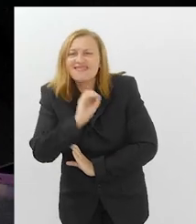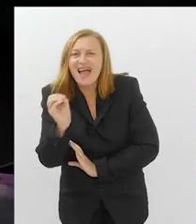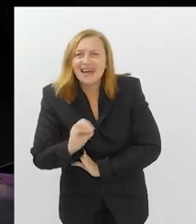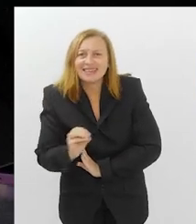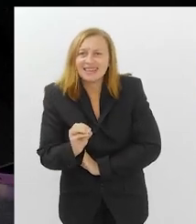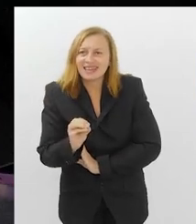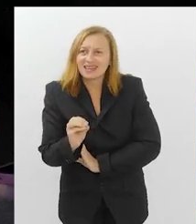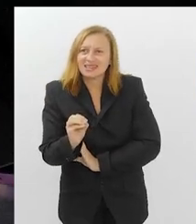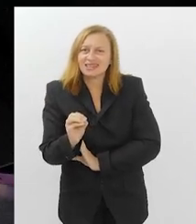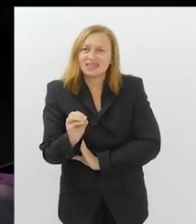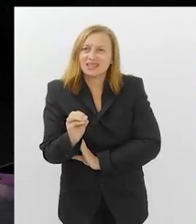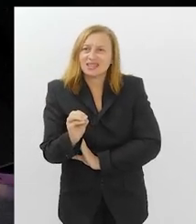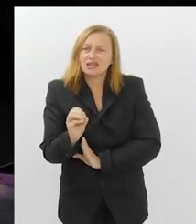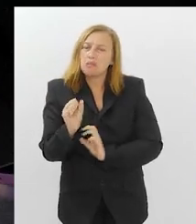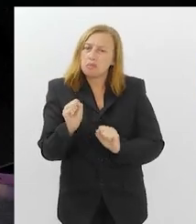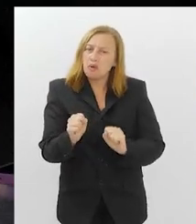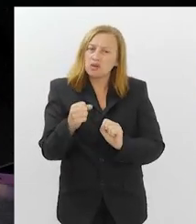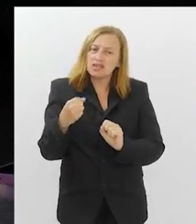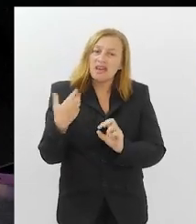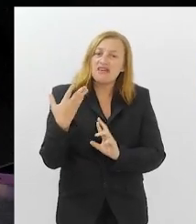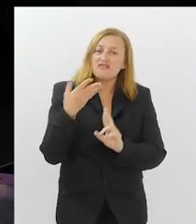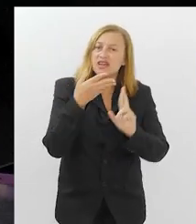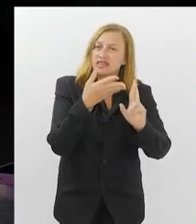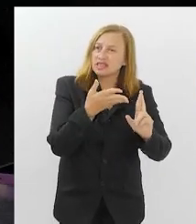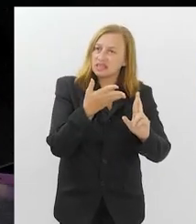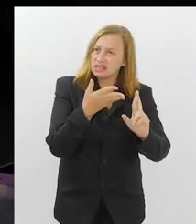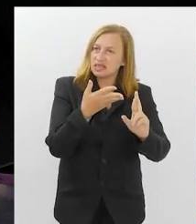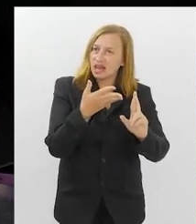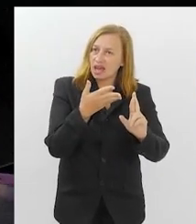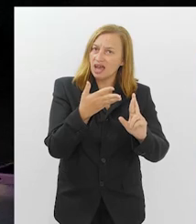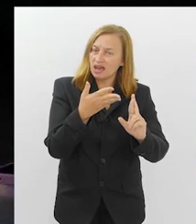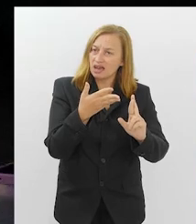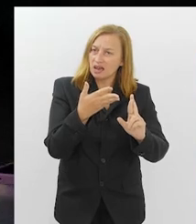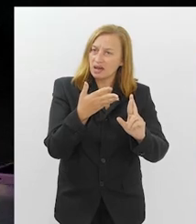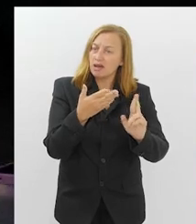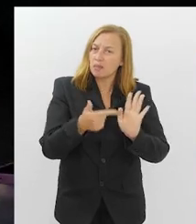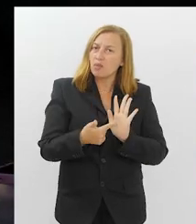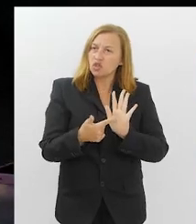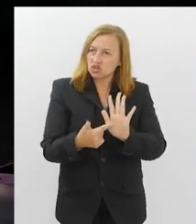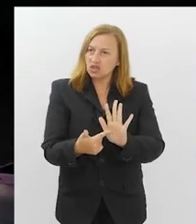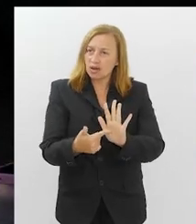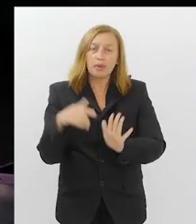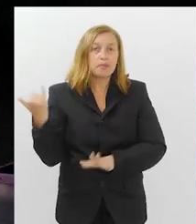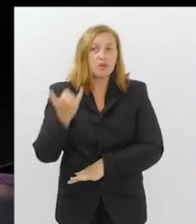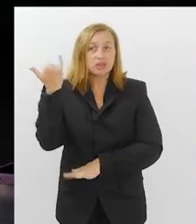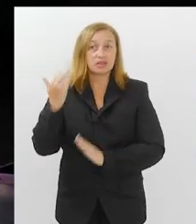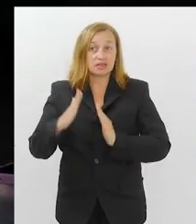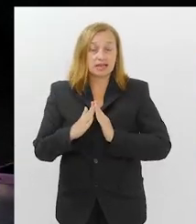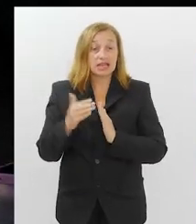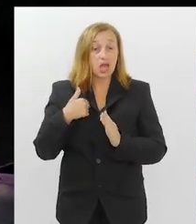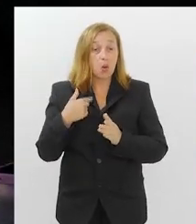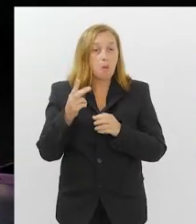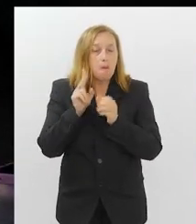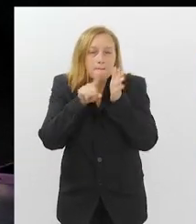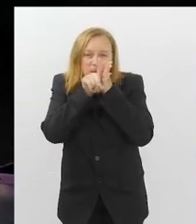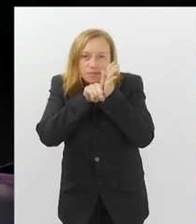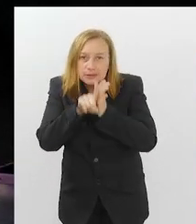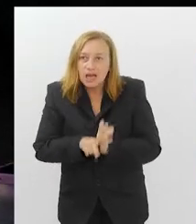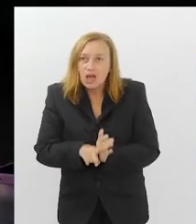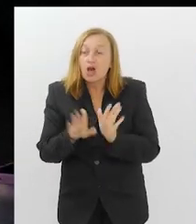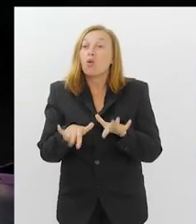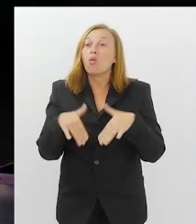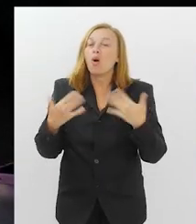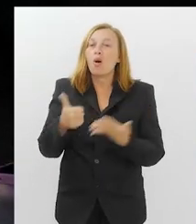prêmio, nada que possa trazer essas mulheres para o protagonismo desta casa? E aí eu fui pesquisar